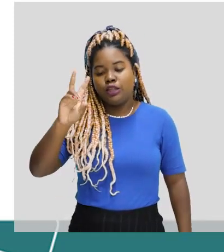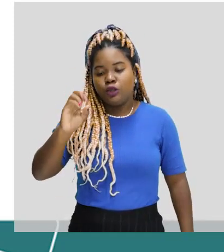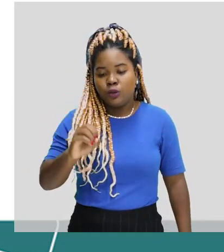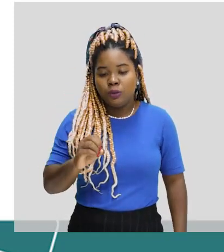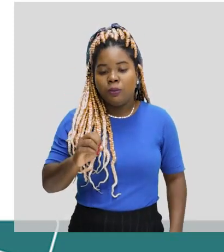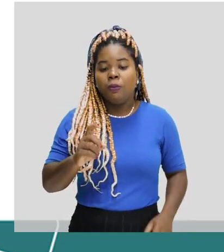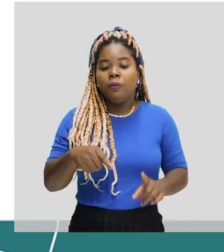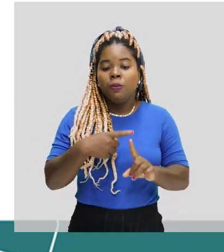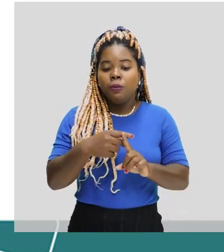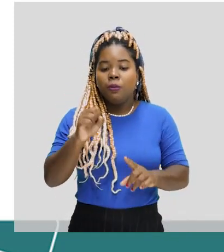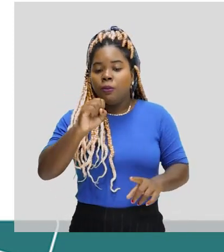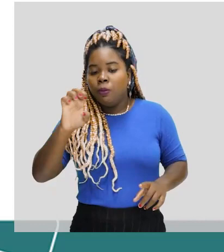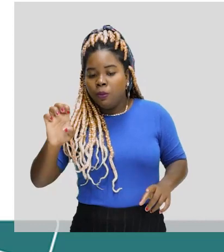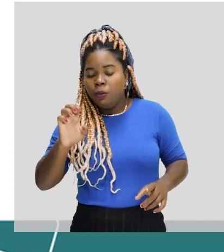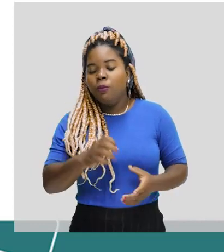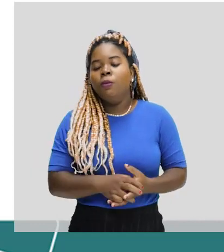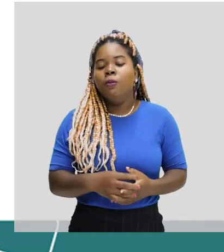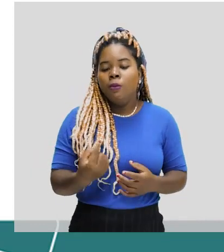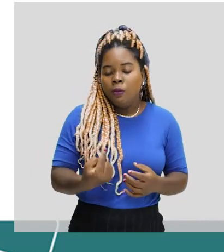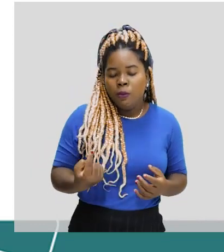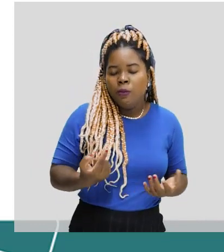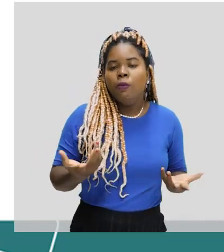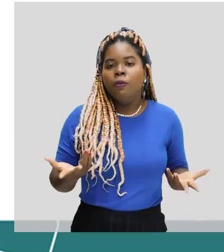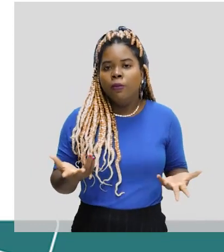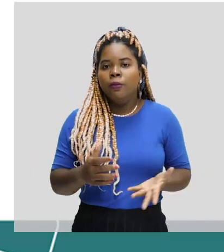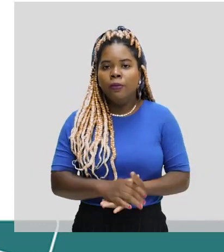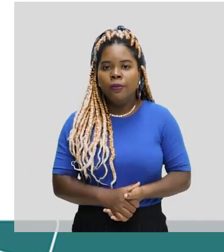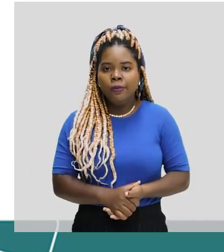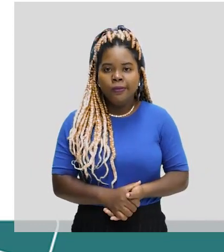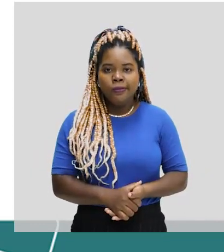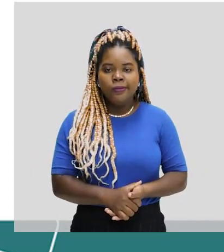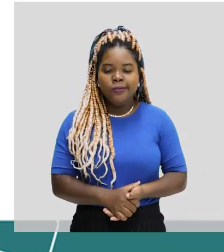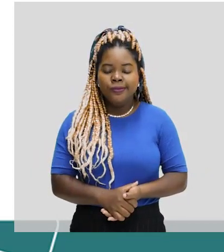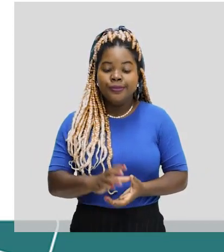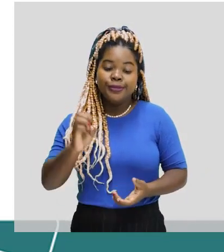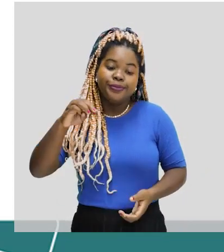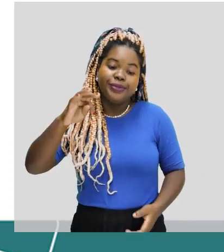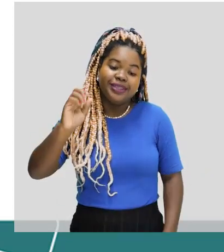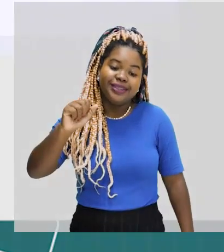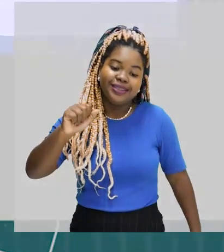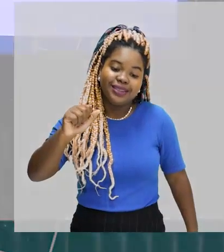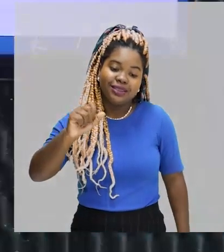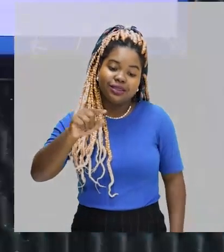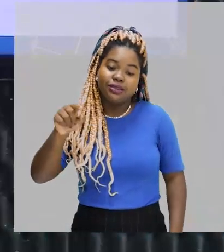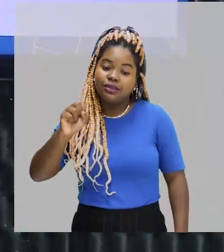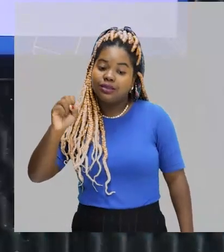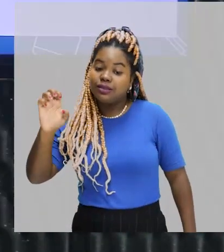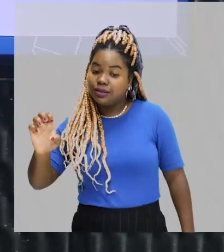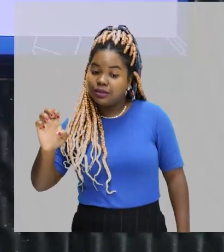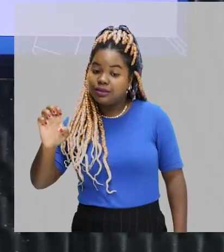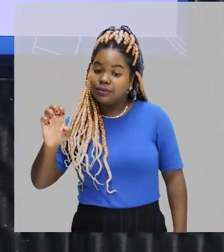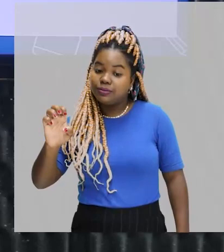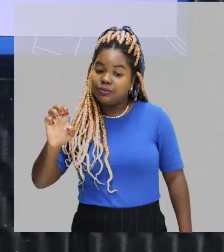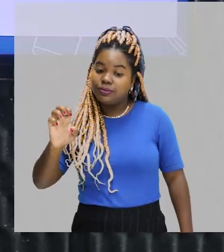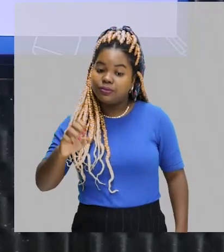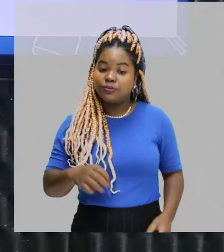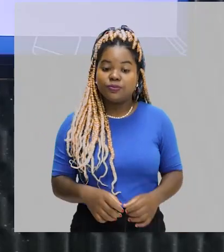mas o se, então, ele tem que ficar no singular, que o sujeito é indeterminado. Comenta-se. Quem comenta? Não sei,